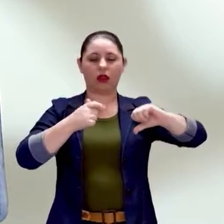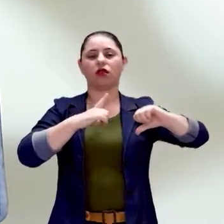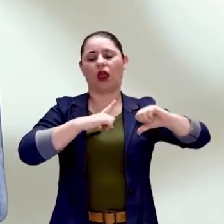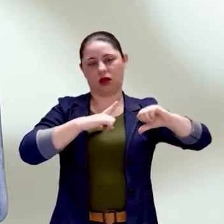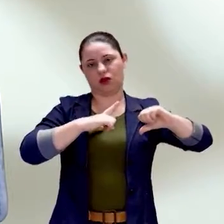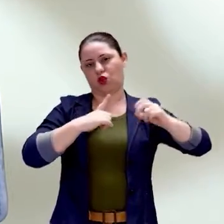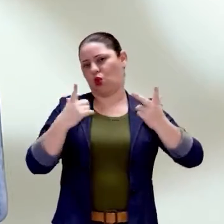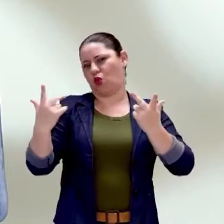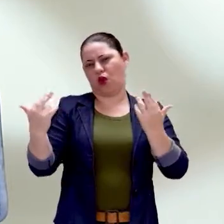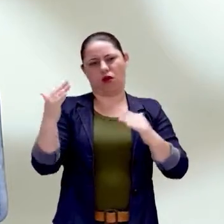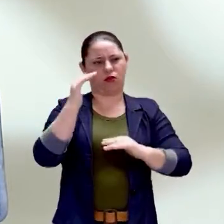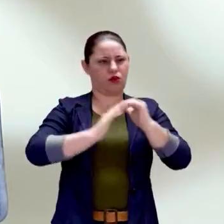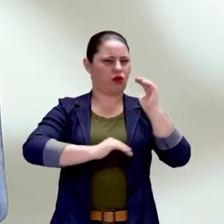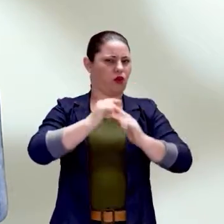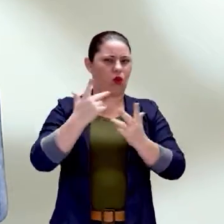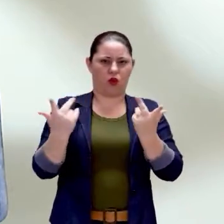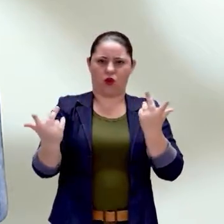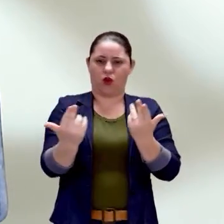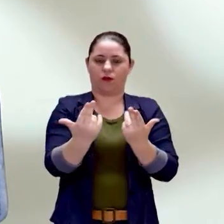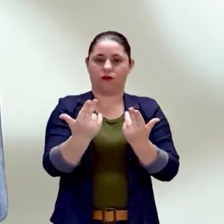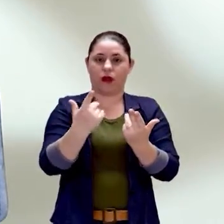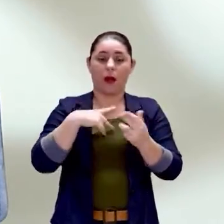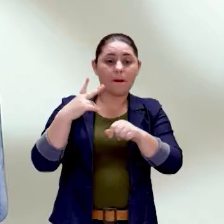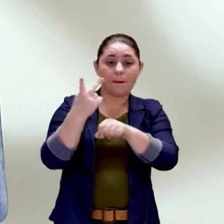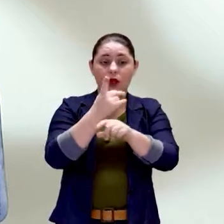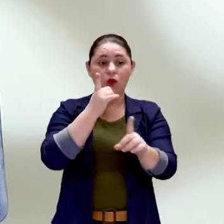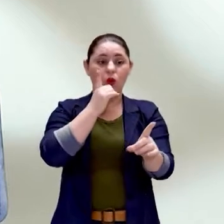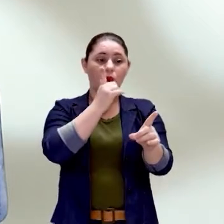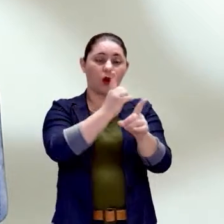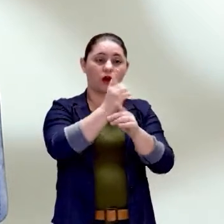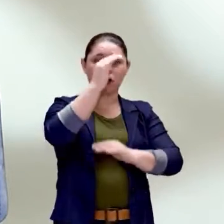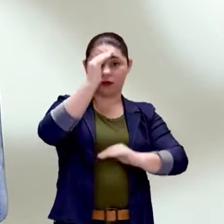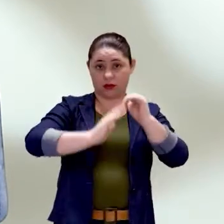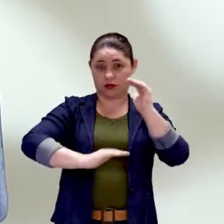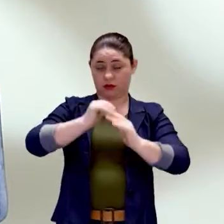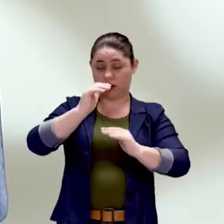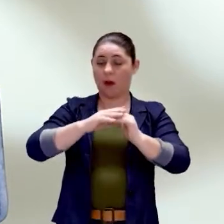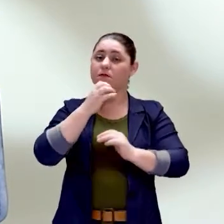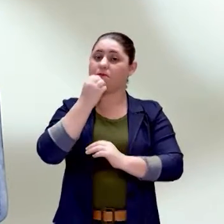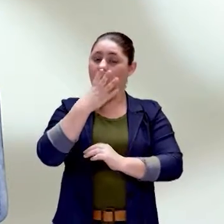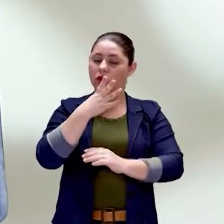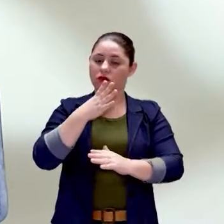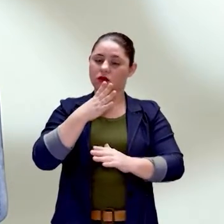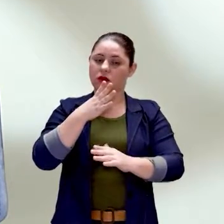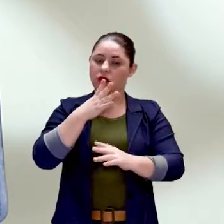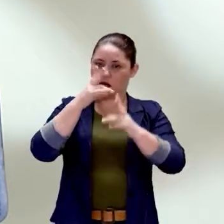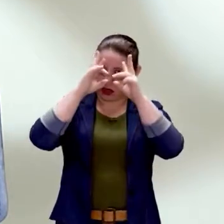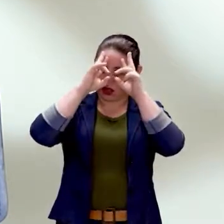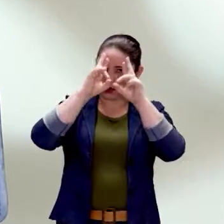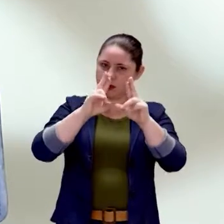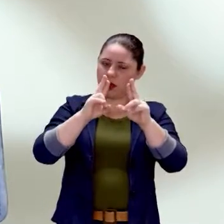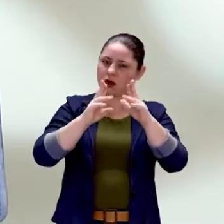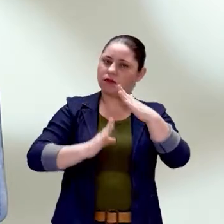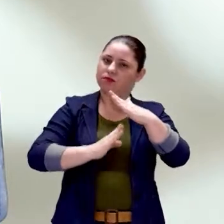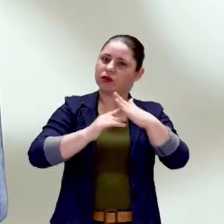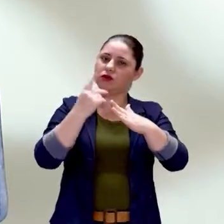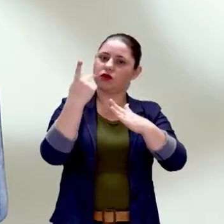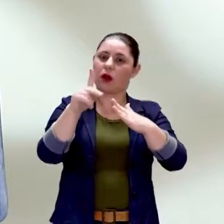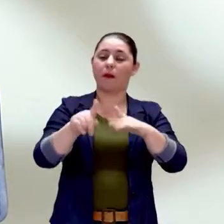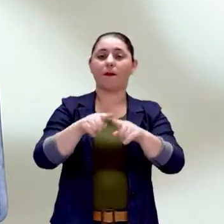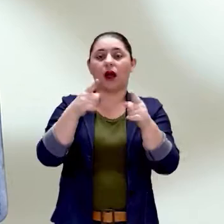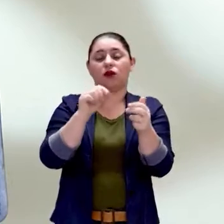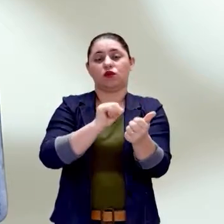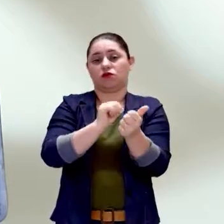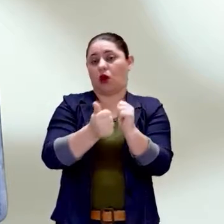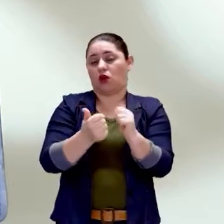as áreas. Então, cabe você achar esse profissional bom que respeita as suas limitações para que você tenha um resultado. Mas ele